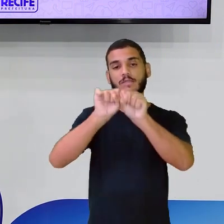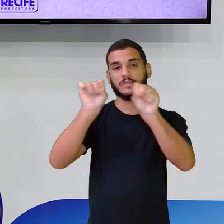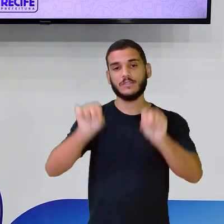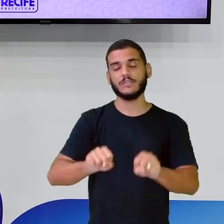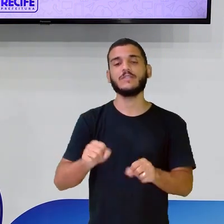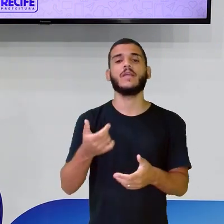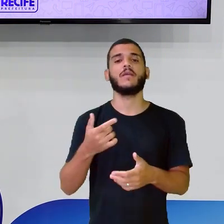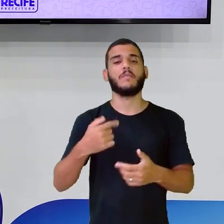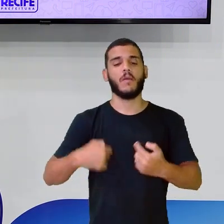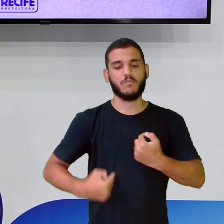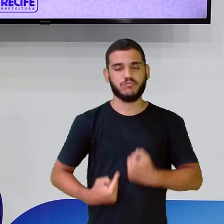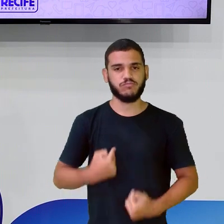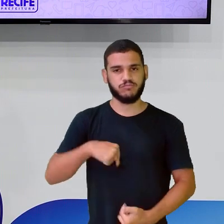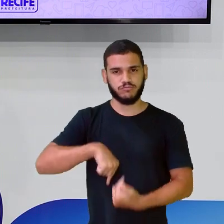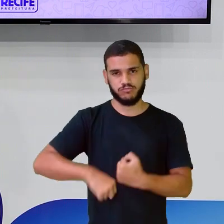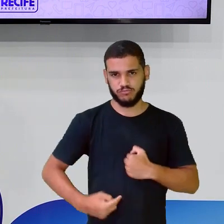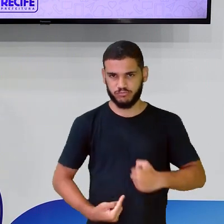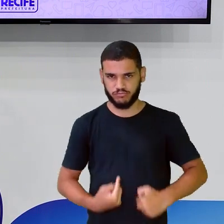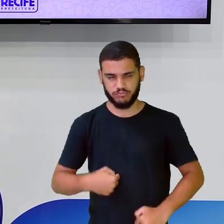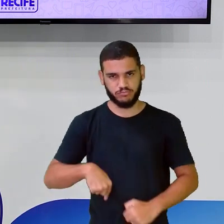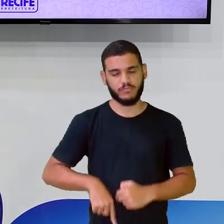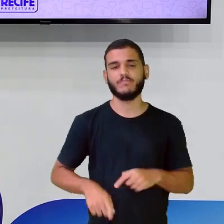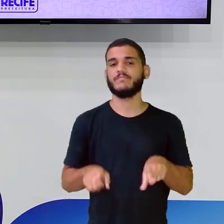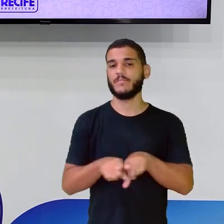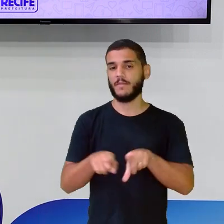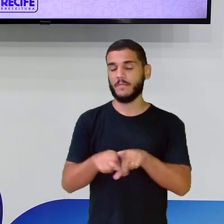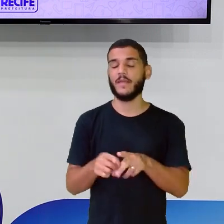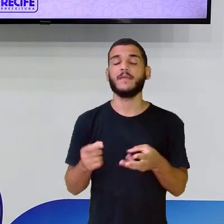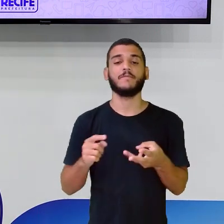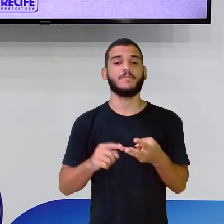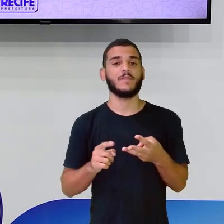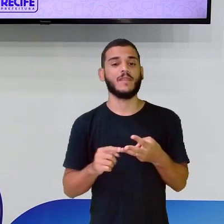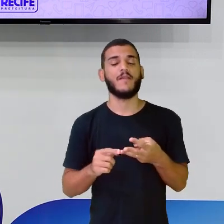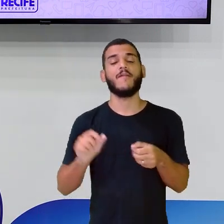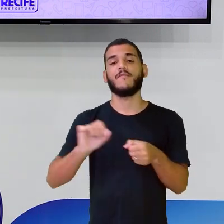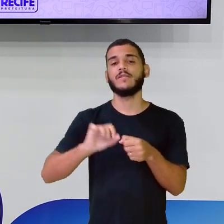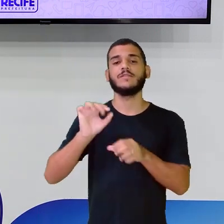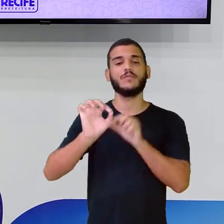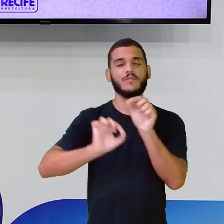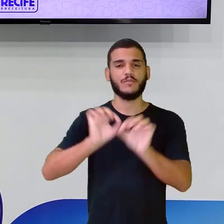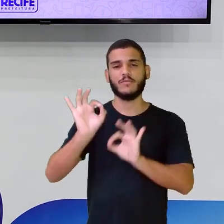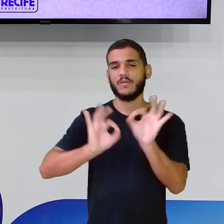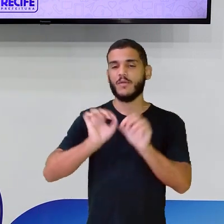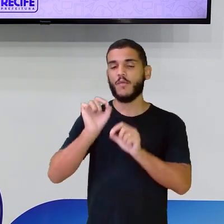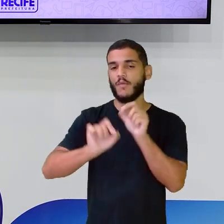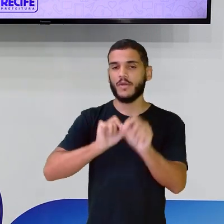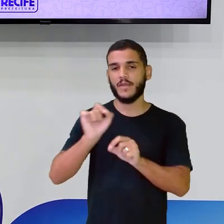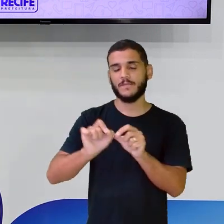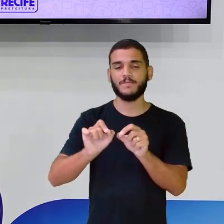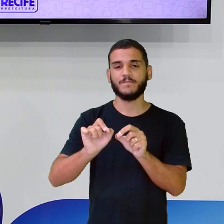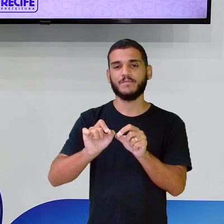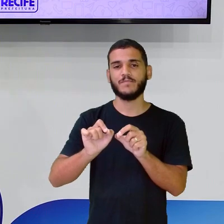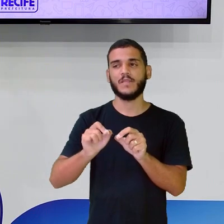sistema digestivo. Para fazer a autorregulação, para fazer